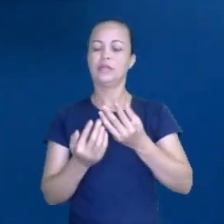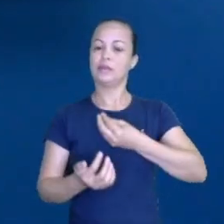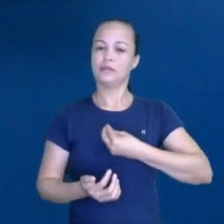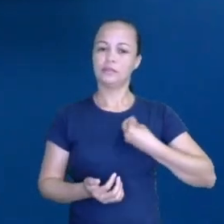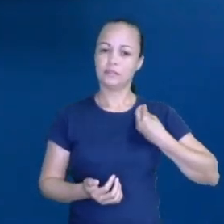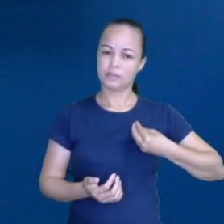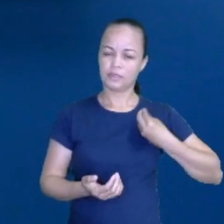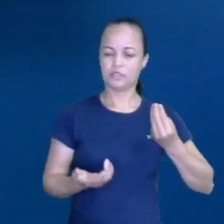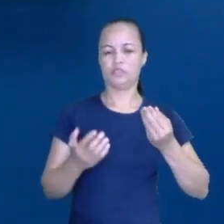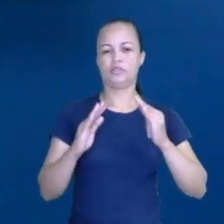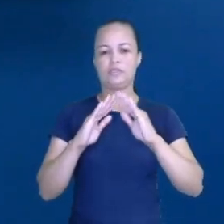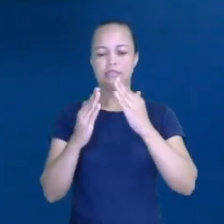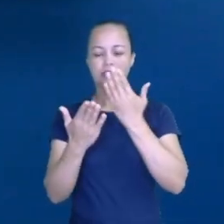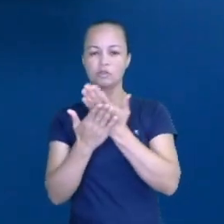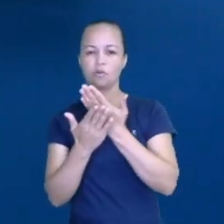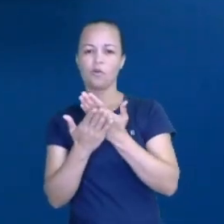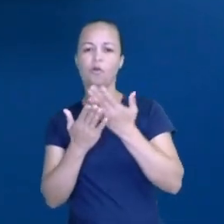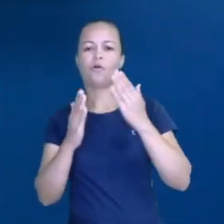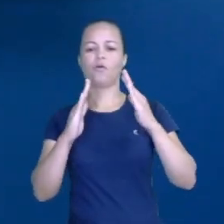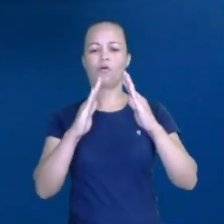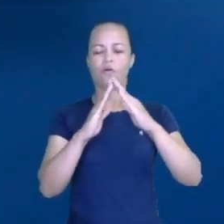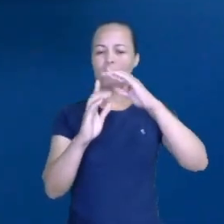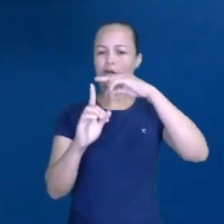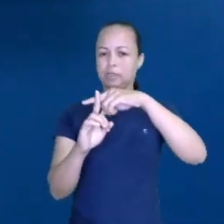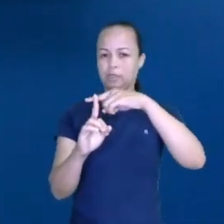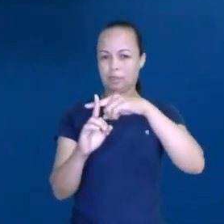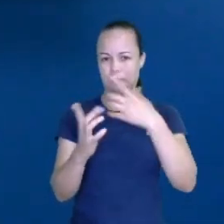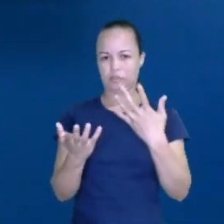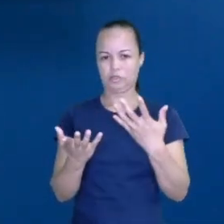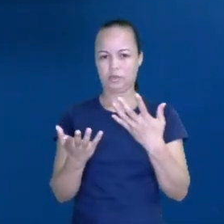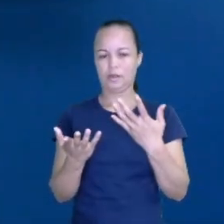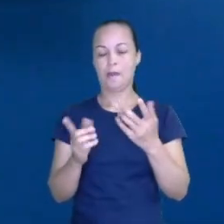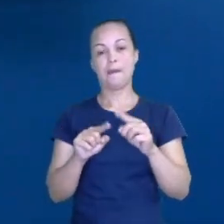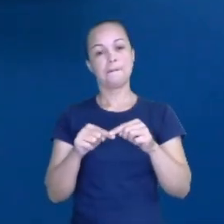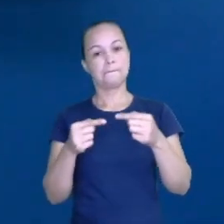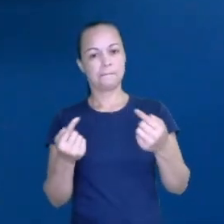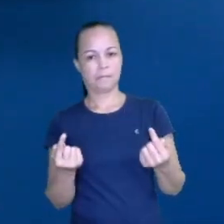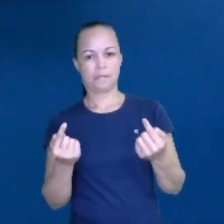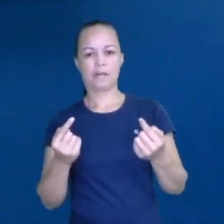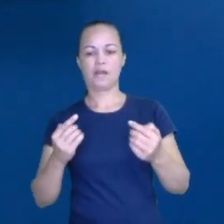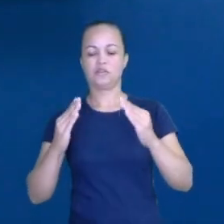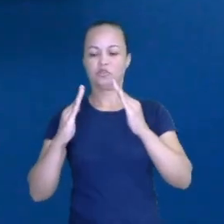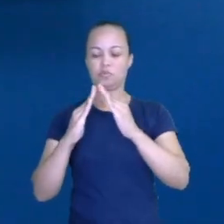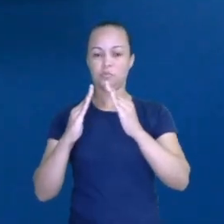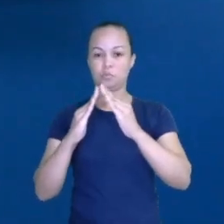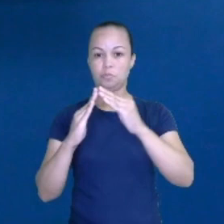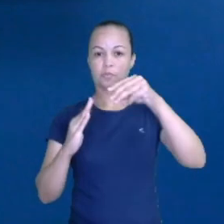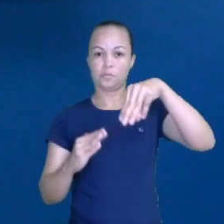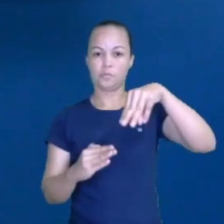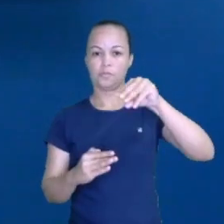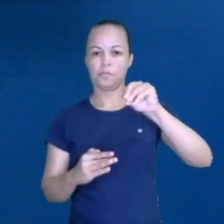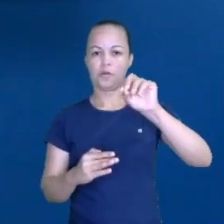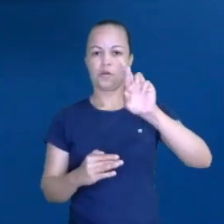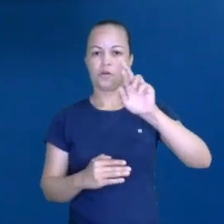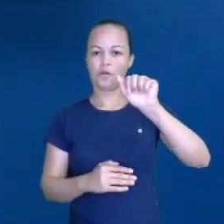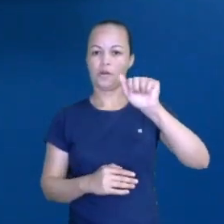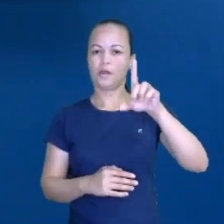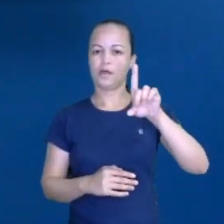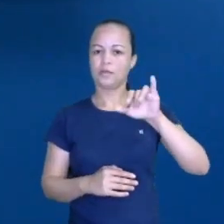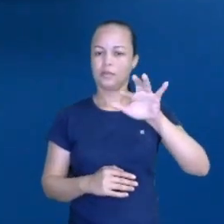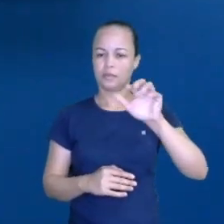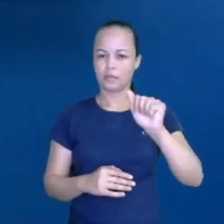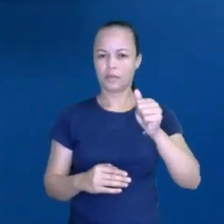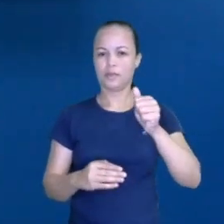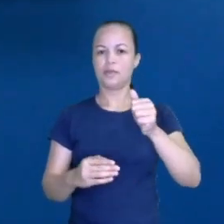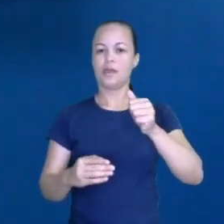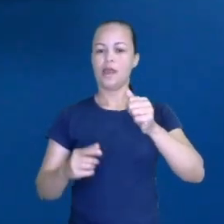escolas, existem igrejas, mas moradia, o nosso lar, é o nosso lugar de vivência principal,